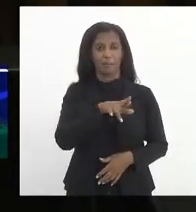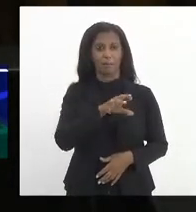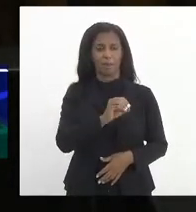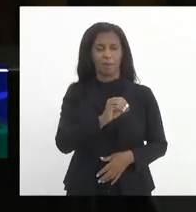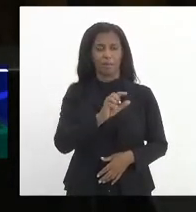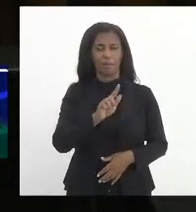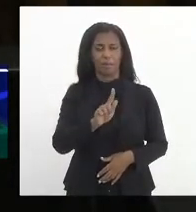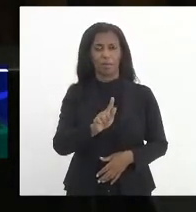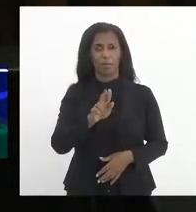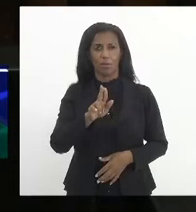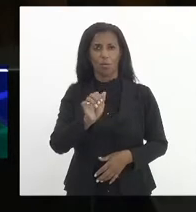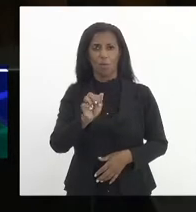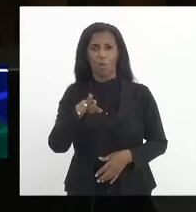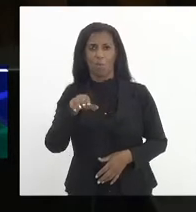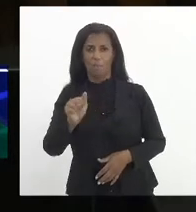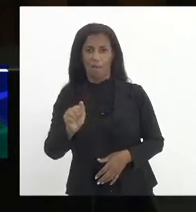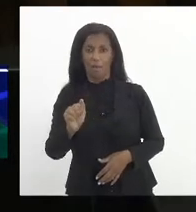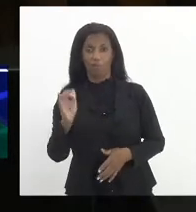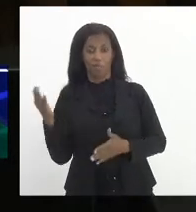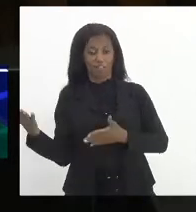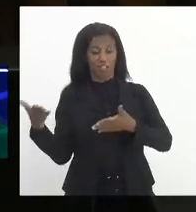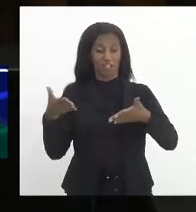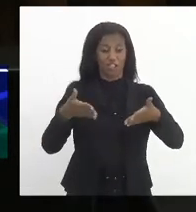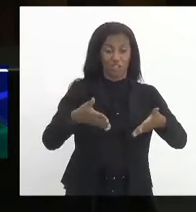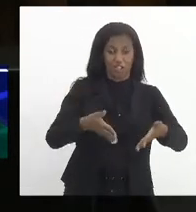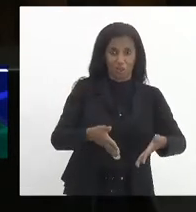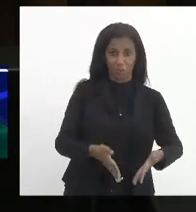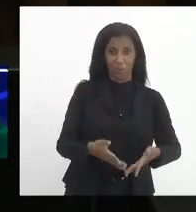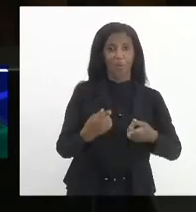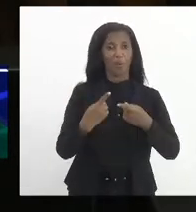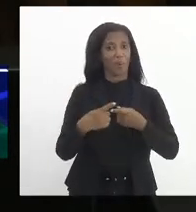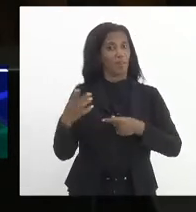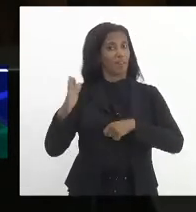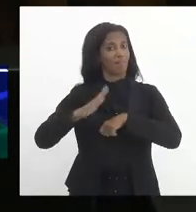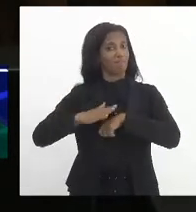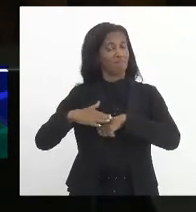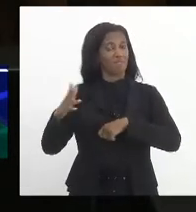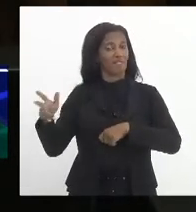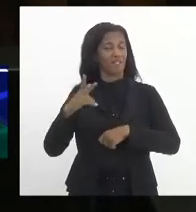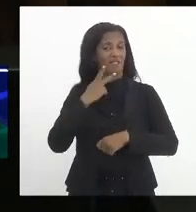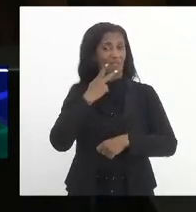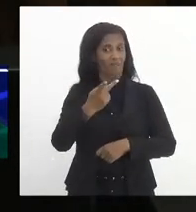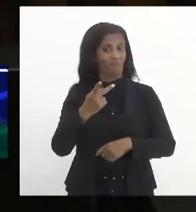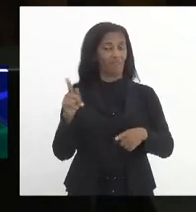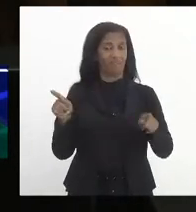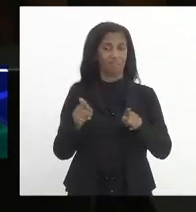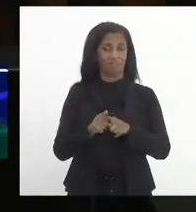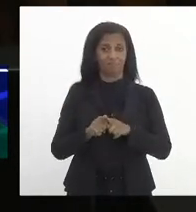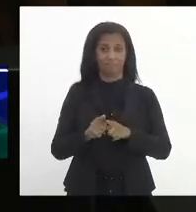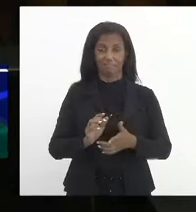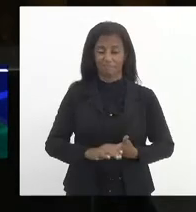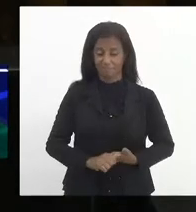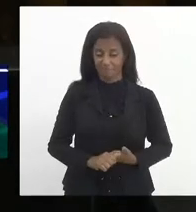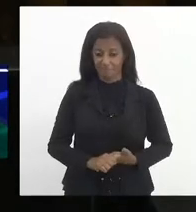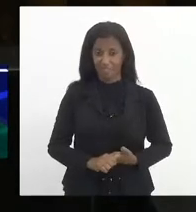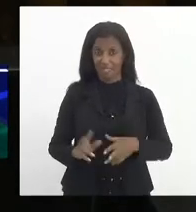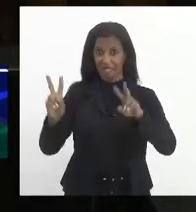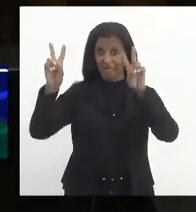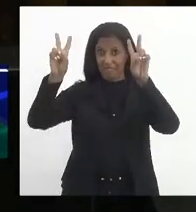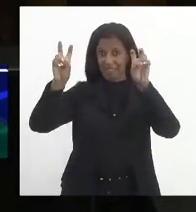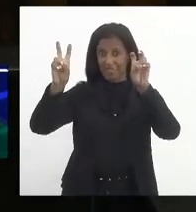esse chegou em Plenário é porque ele deseja fazer uso da palavra e tema não